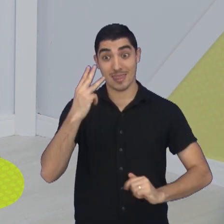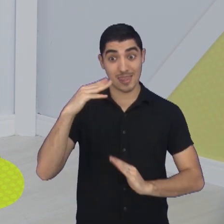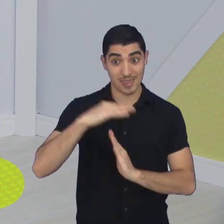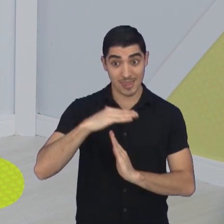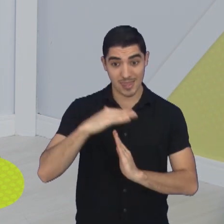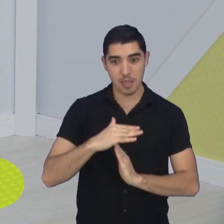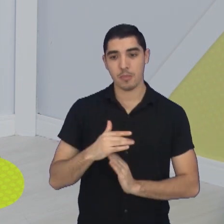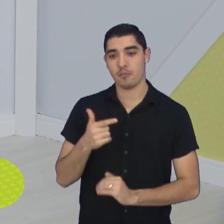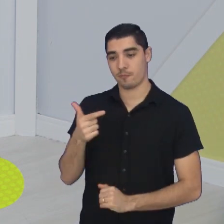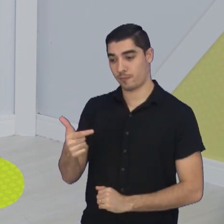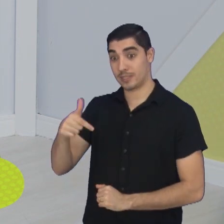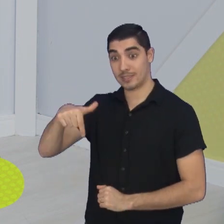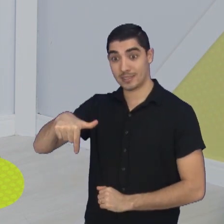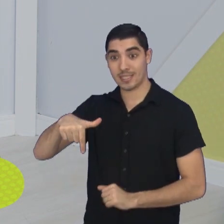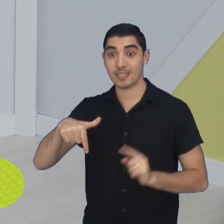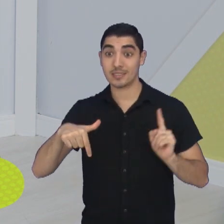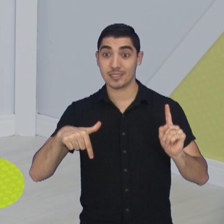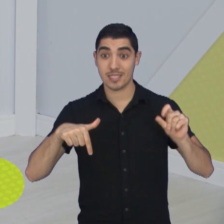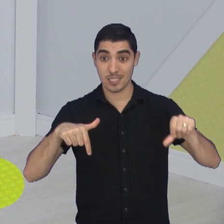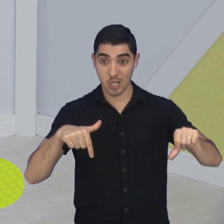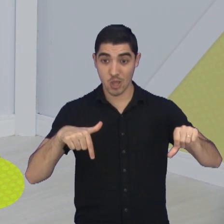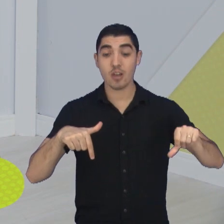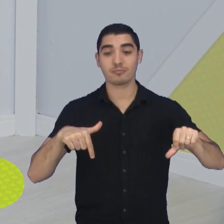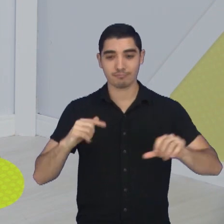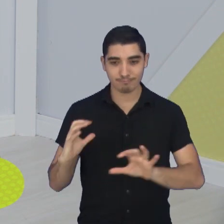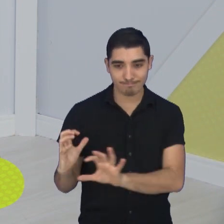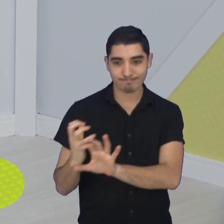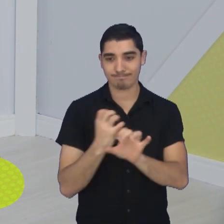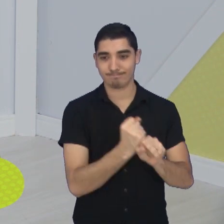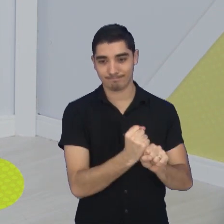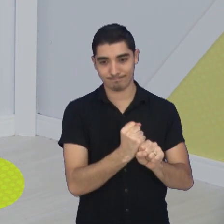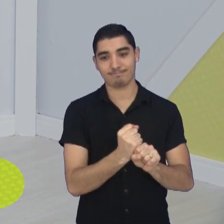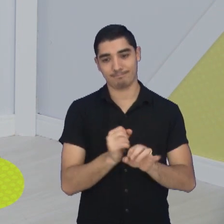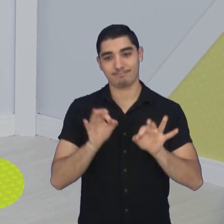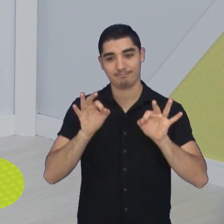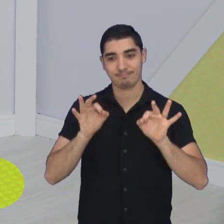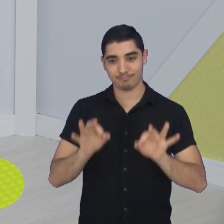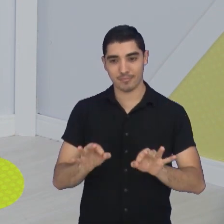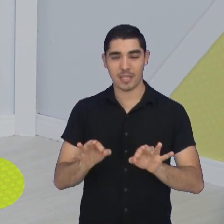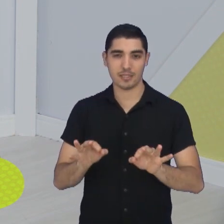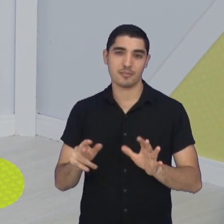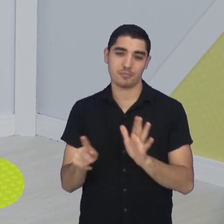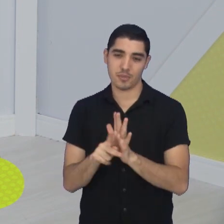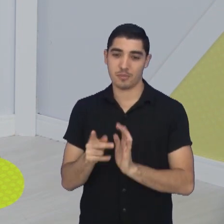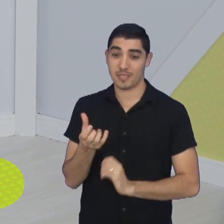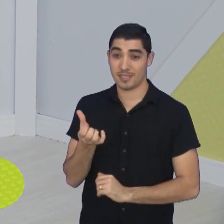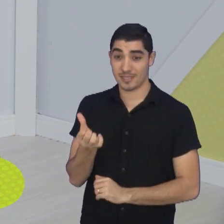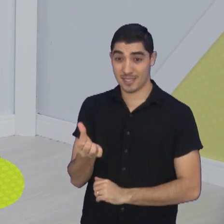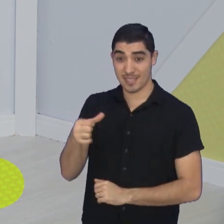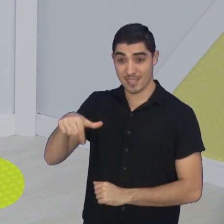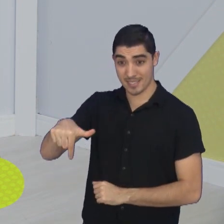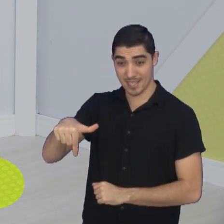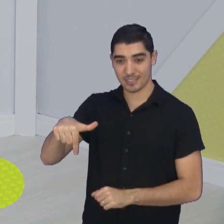quarto 27-19, novamente para o Fortaleza, levando o jogo para os últimos 10 minutos. Aí a vaca já tinha deitado, né?